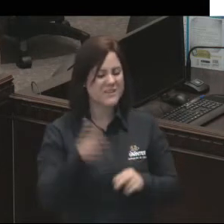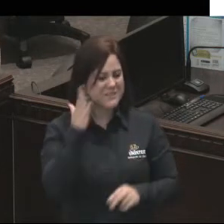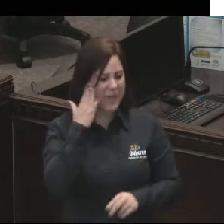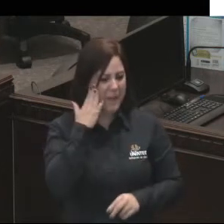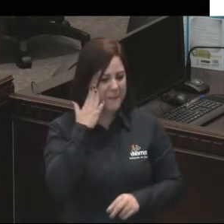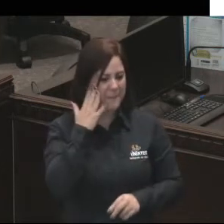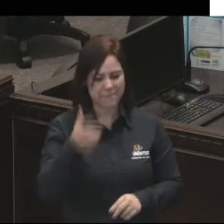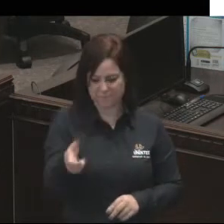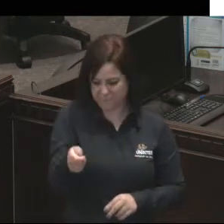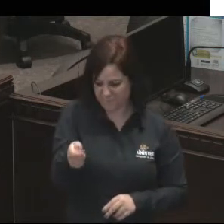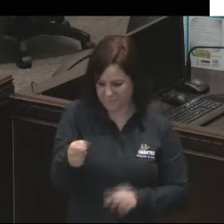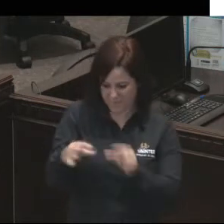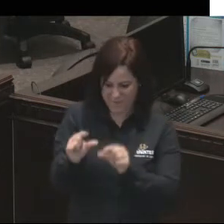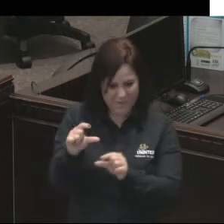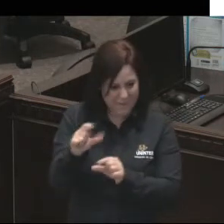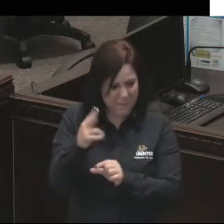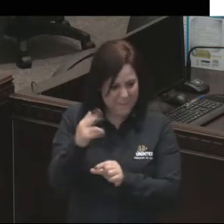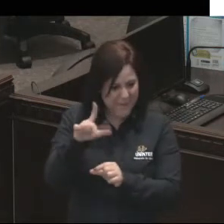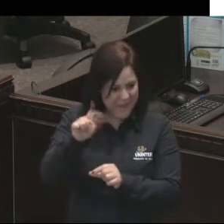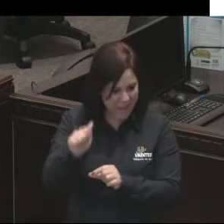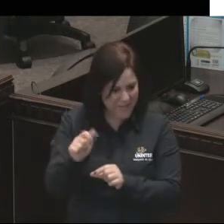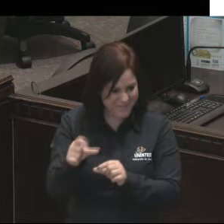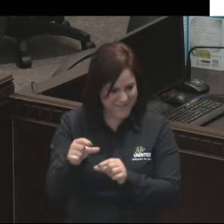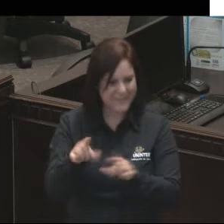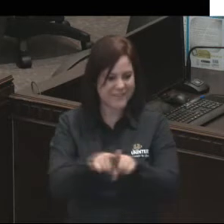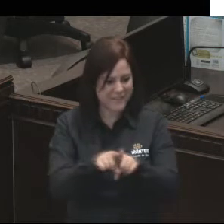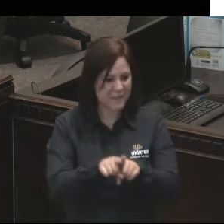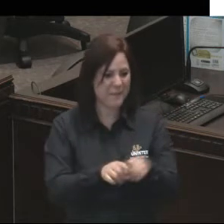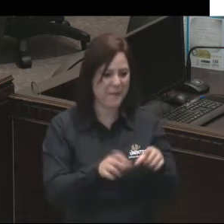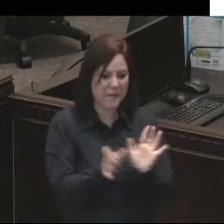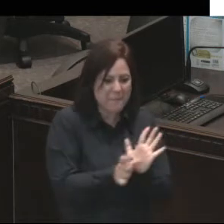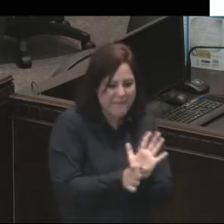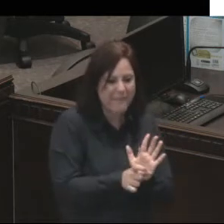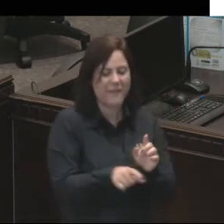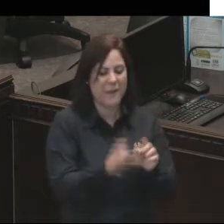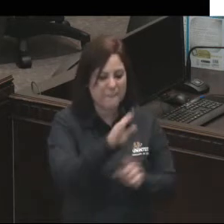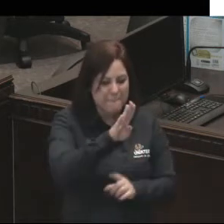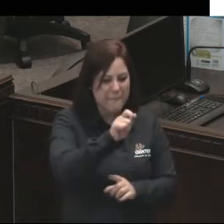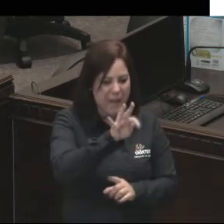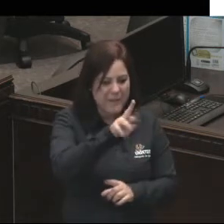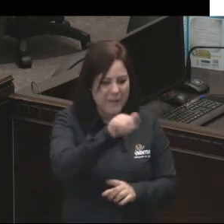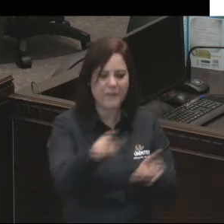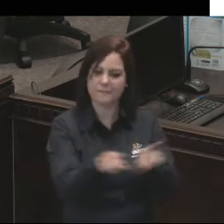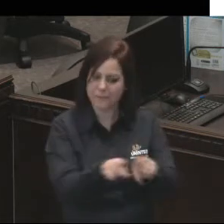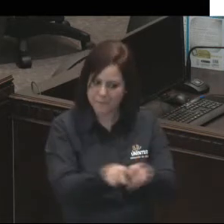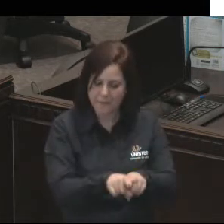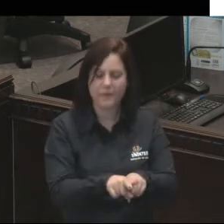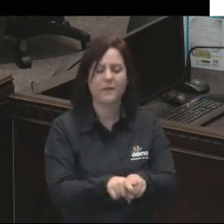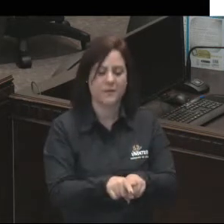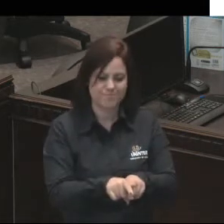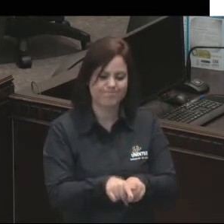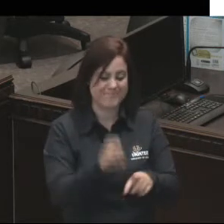podem contaminar águas subterrâneas, principalmente se elas não forem recicladas ou depositadas adequadamente,